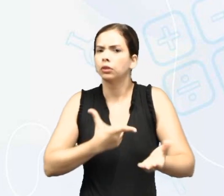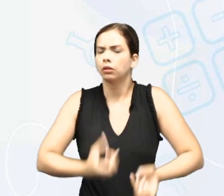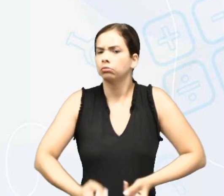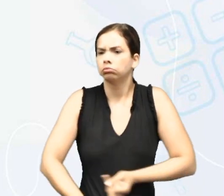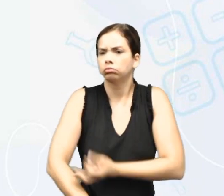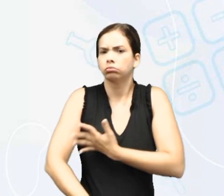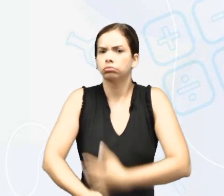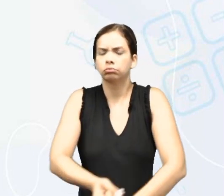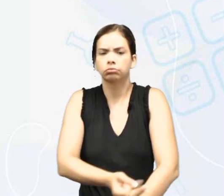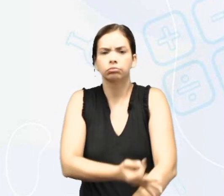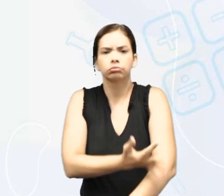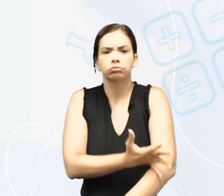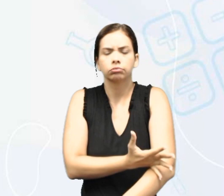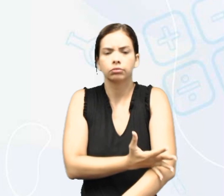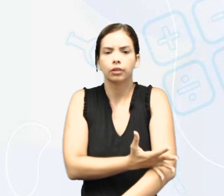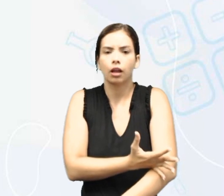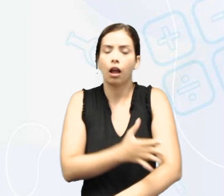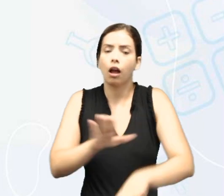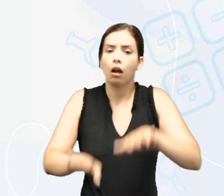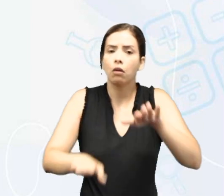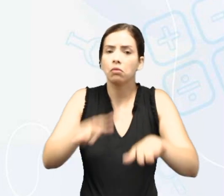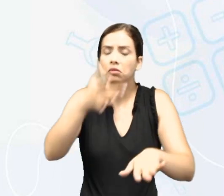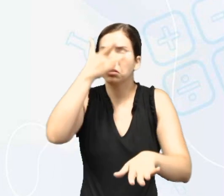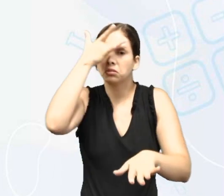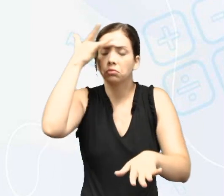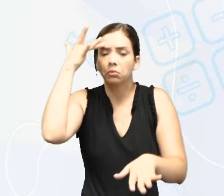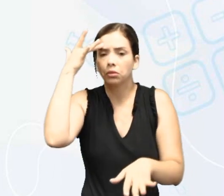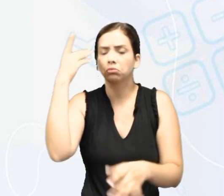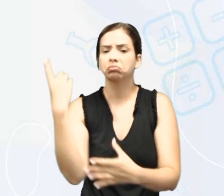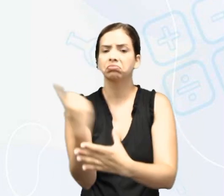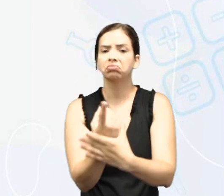algumas pessoas, ela vai estar associada à solidão, à